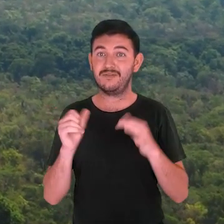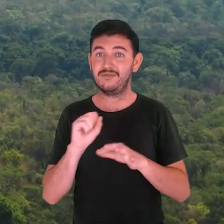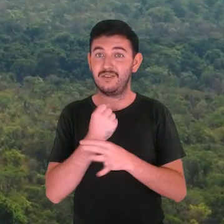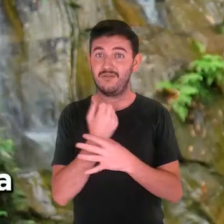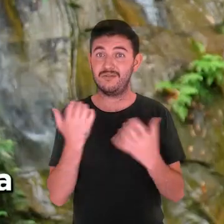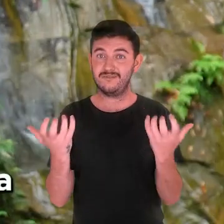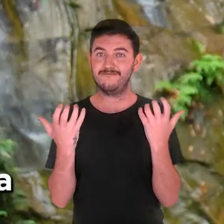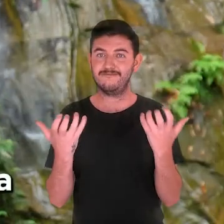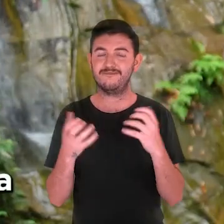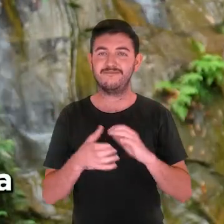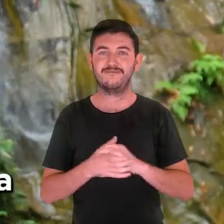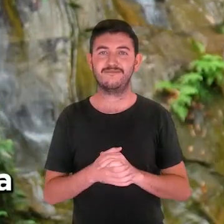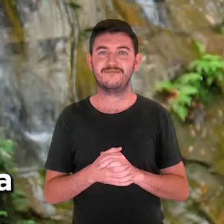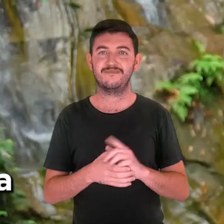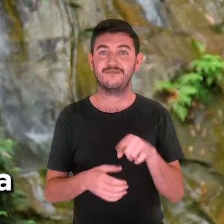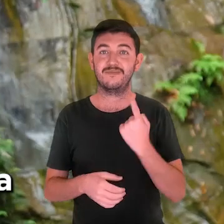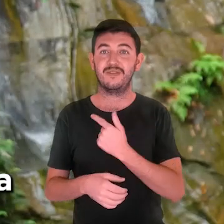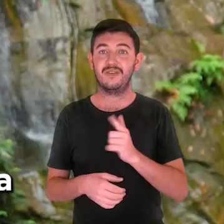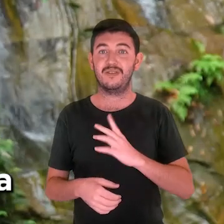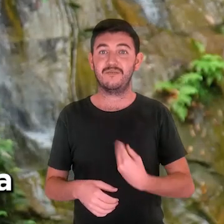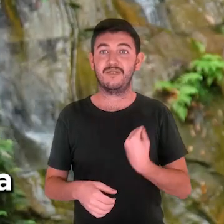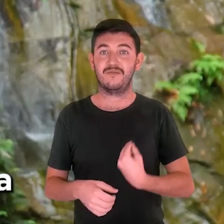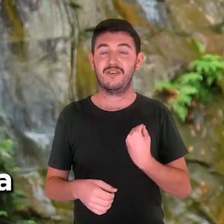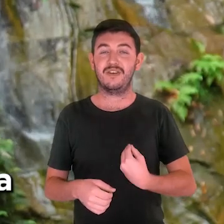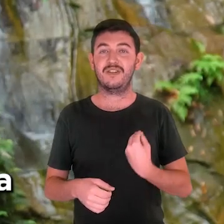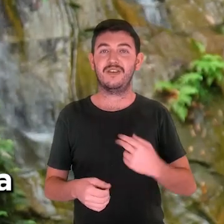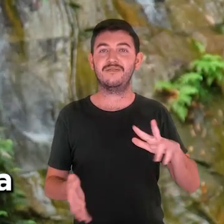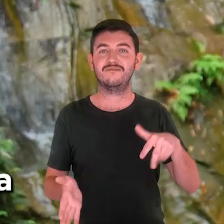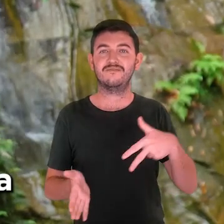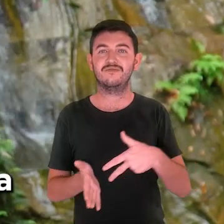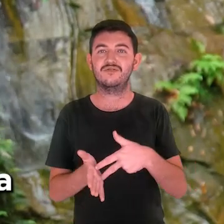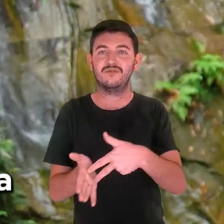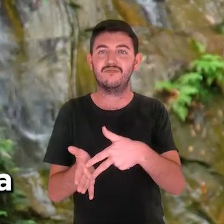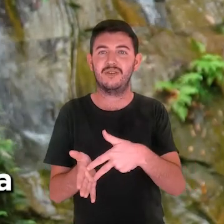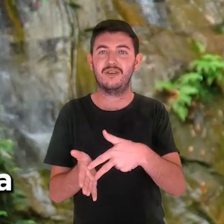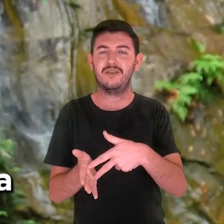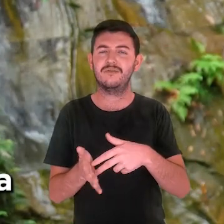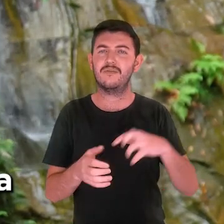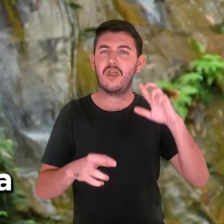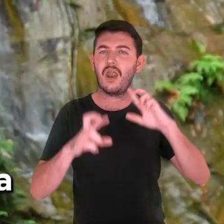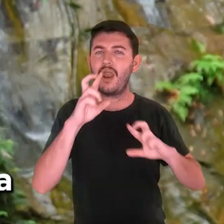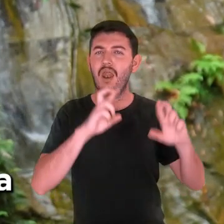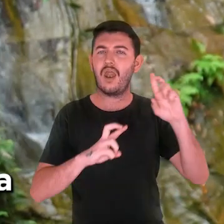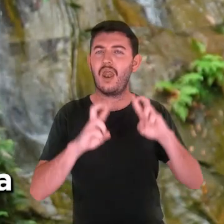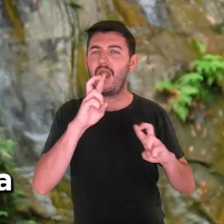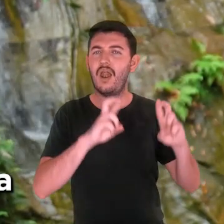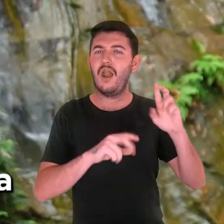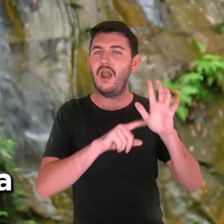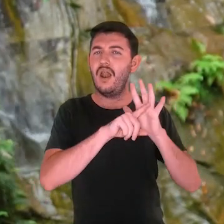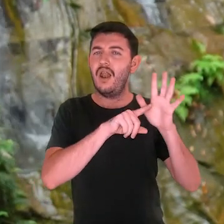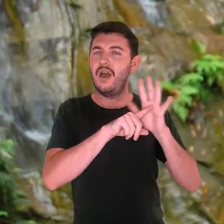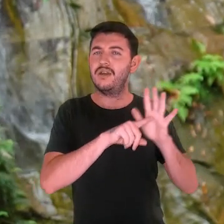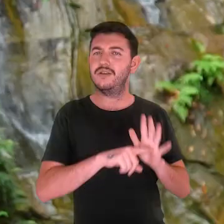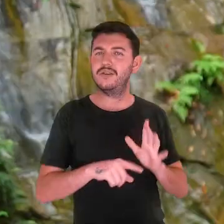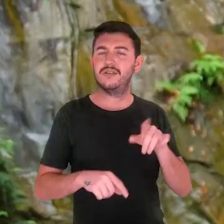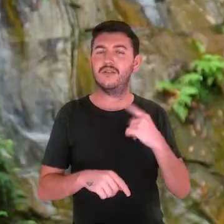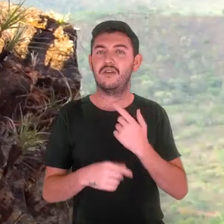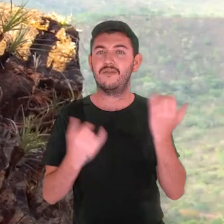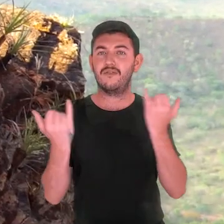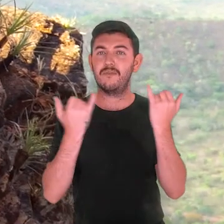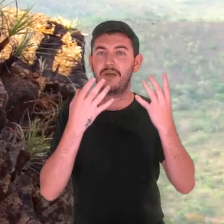está seguro. A gente está aqui na etapa de campo, né? A etapa de campo é uma etapa investigativa, onde a